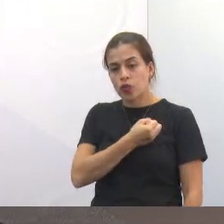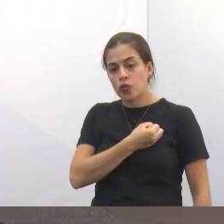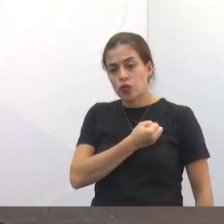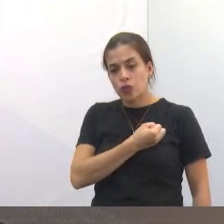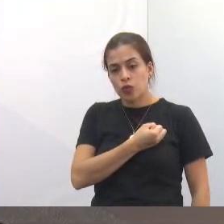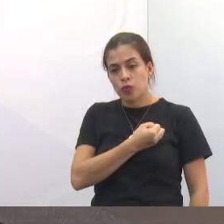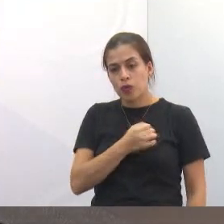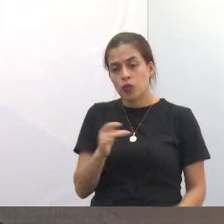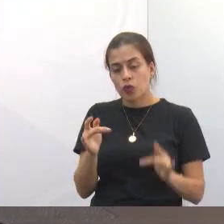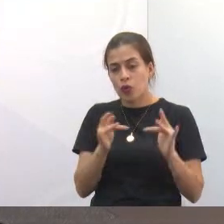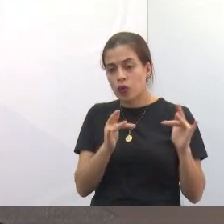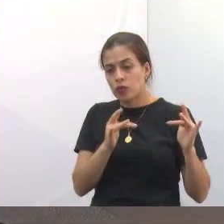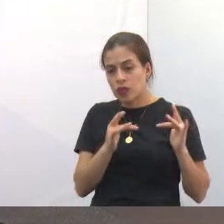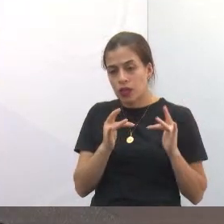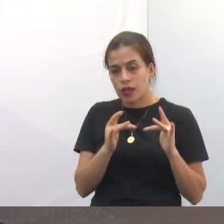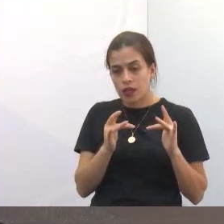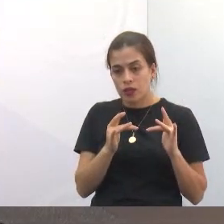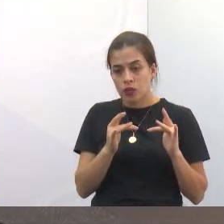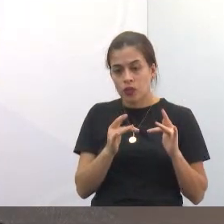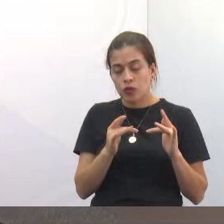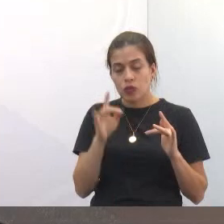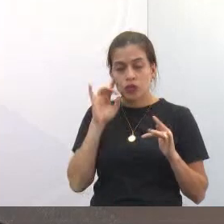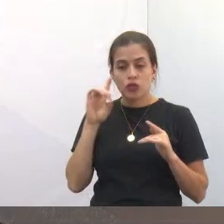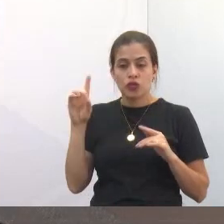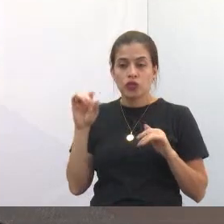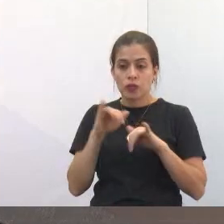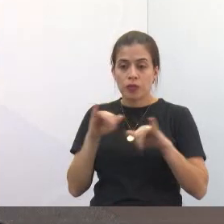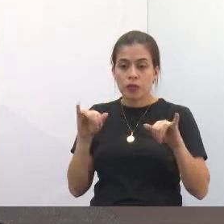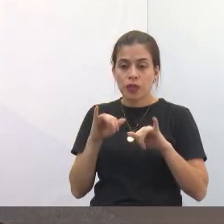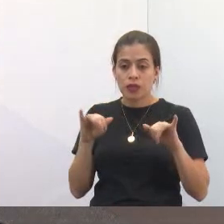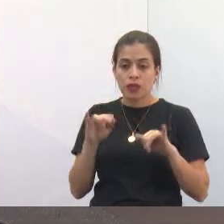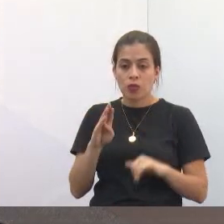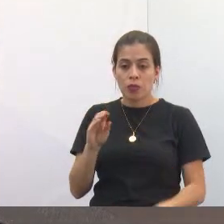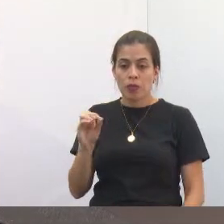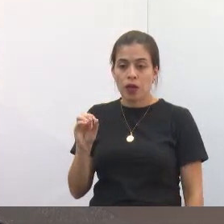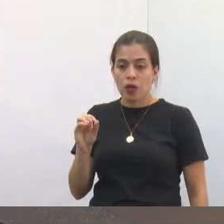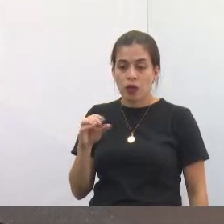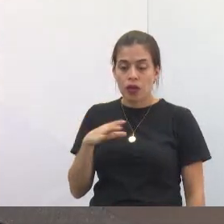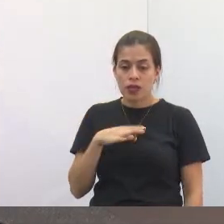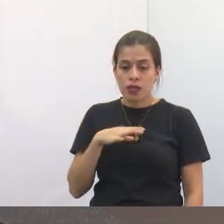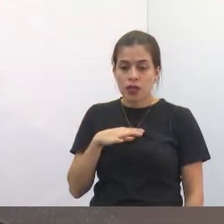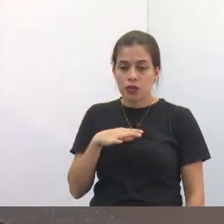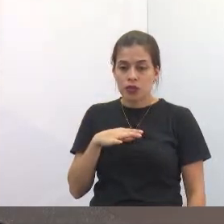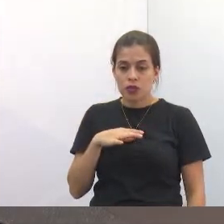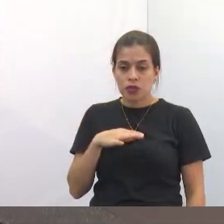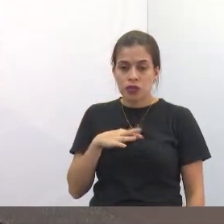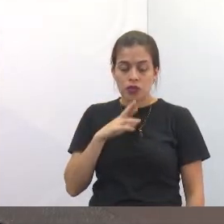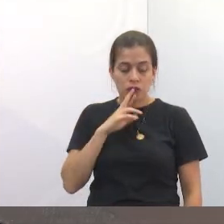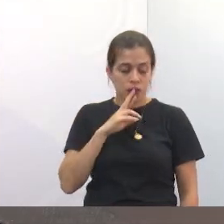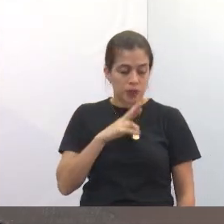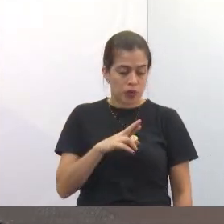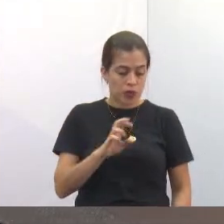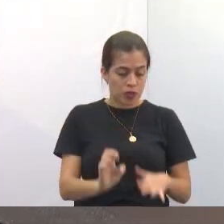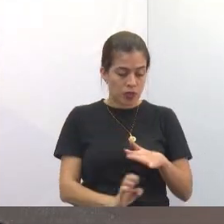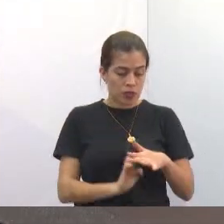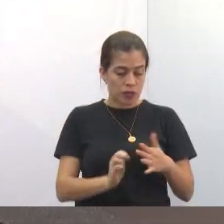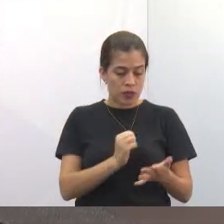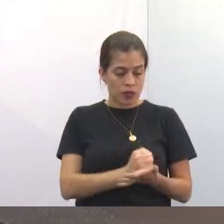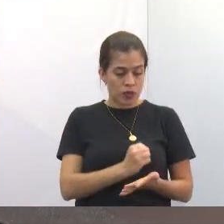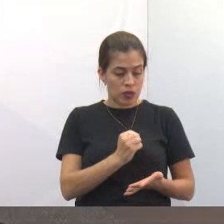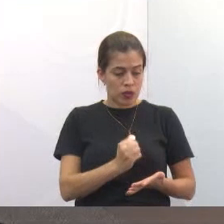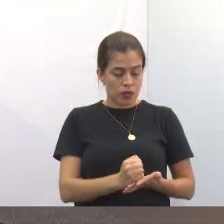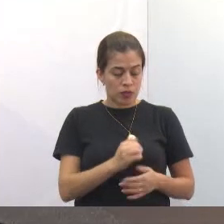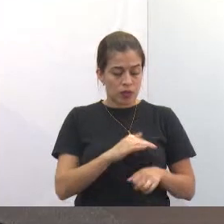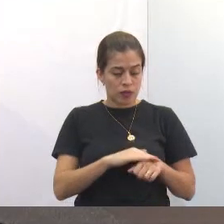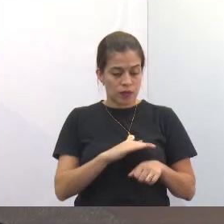de contato, data, publicação e boletim oficial do município. Resposta. A empresa contratada para